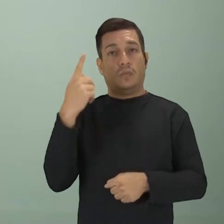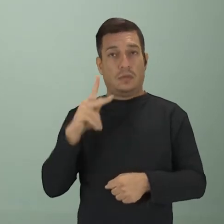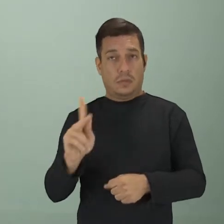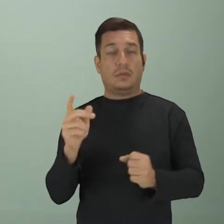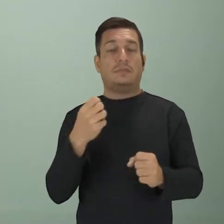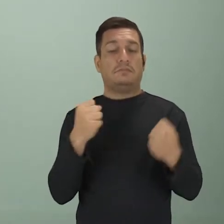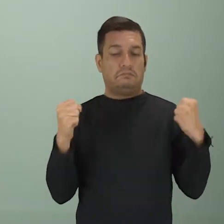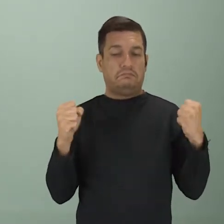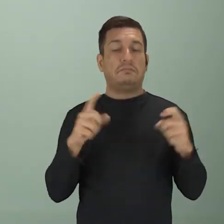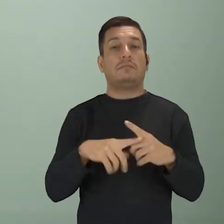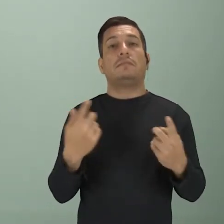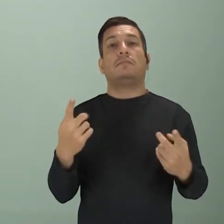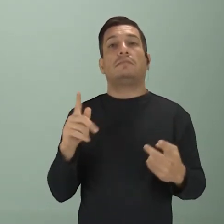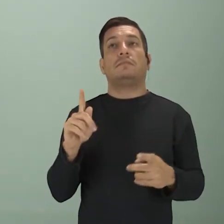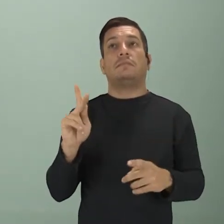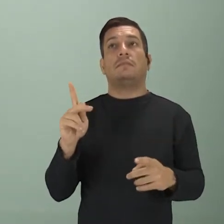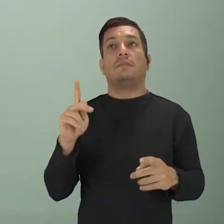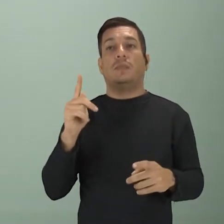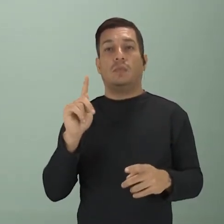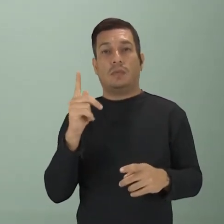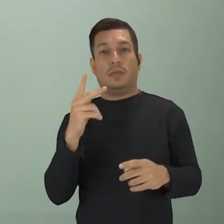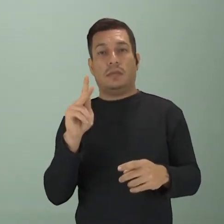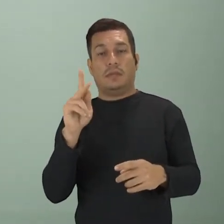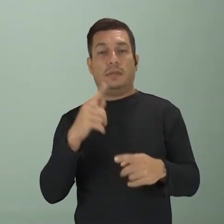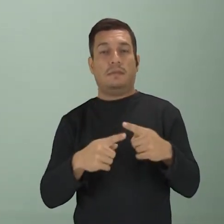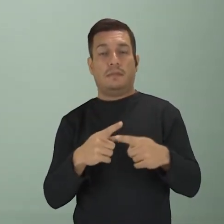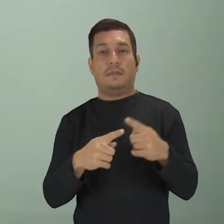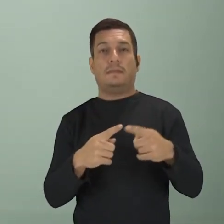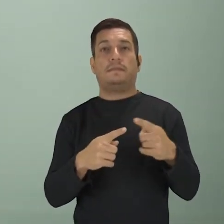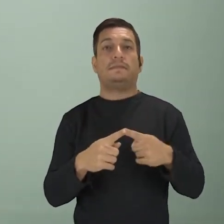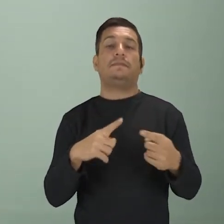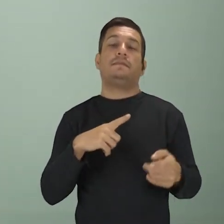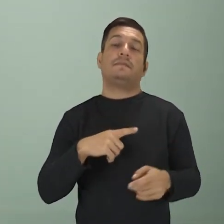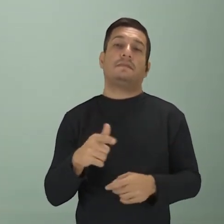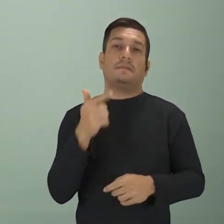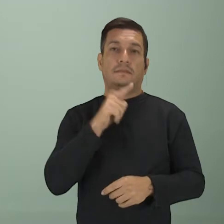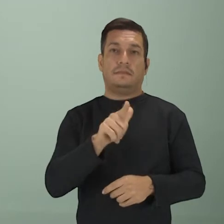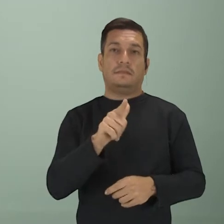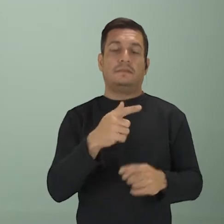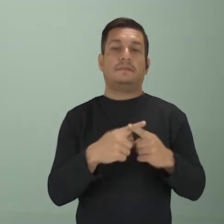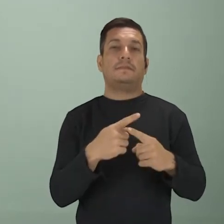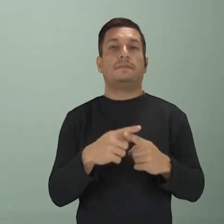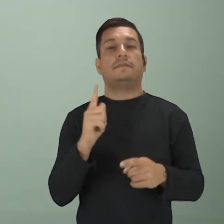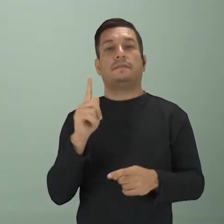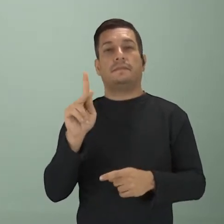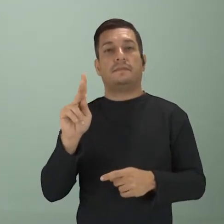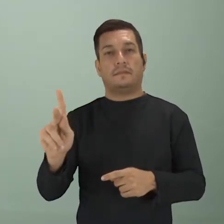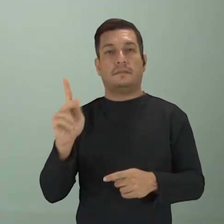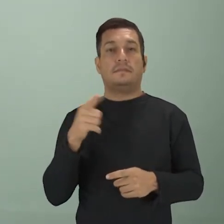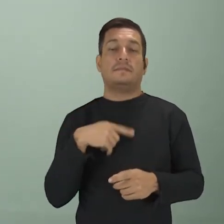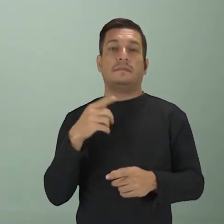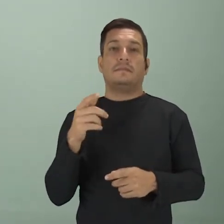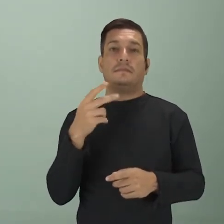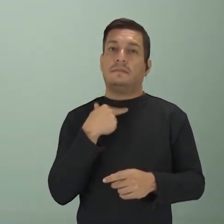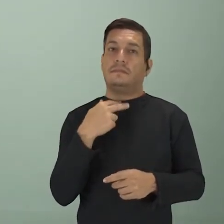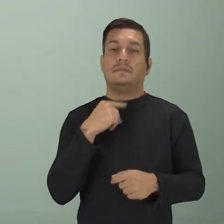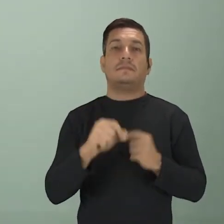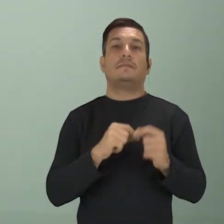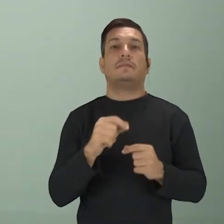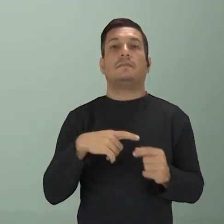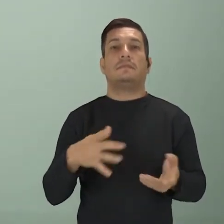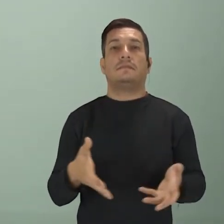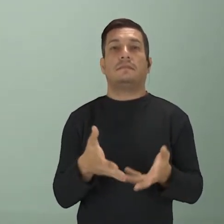e meu corpo vai adaptar para essa carga. Vamos levando isso para, no caso da musculação, que é mais comum. Então hoje eu treino com 1 quilo. Então